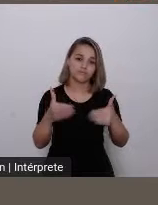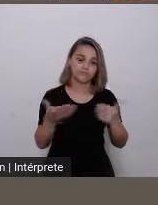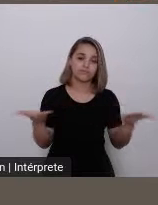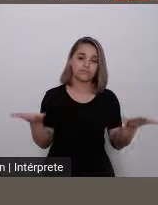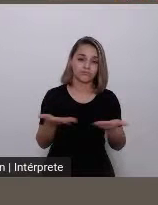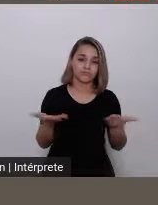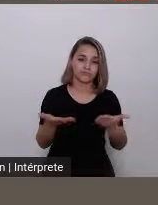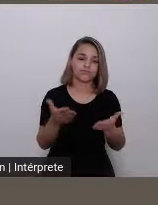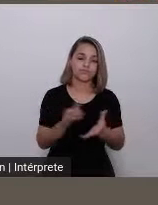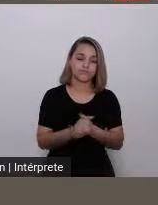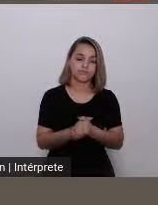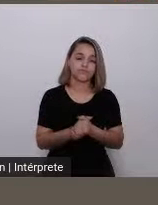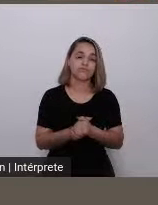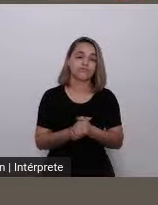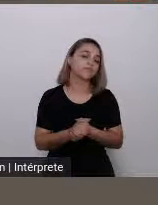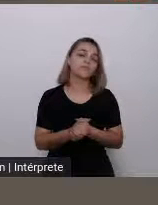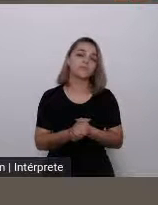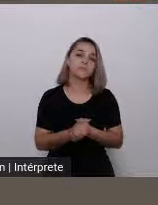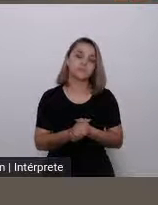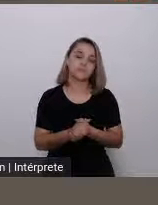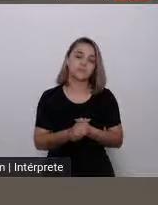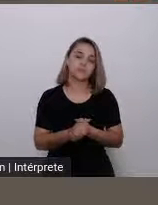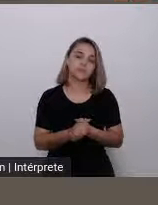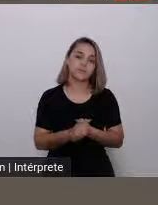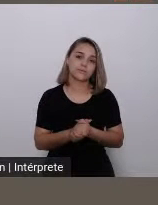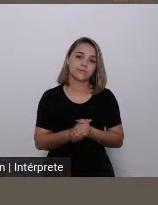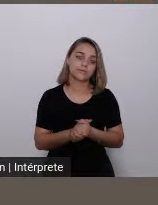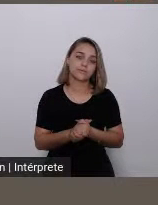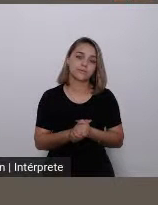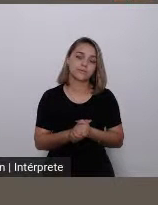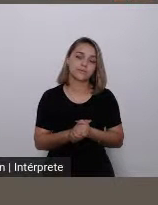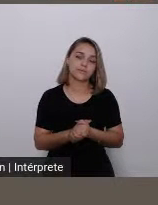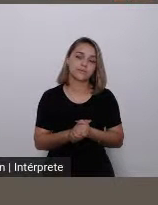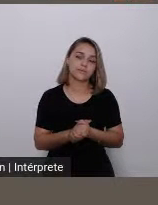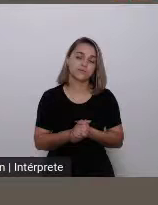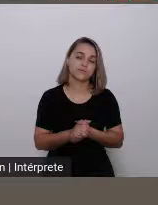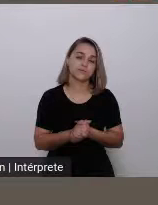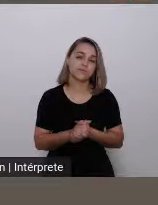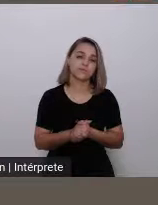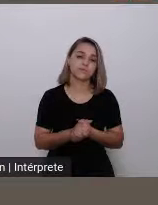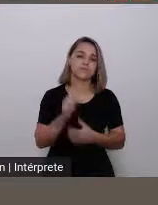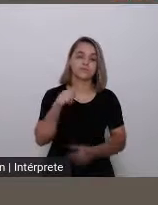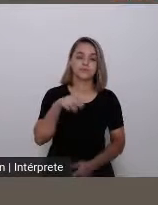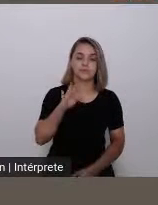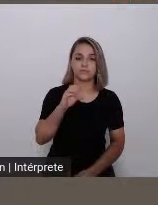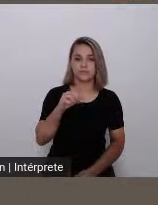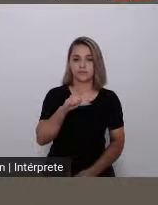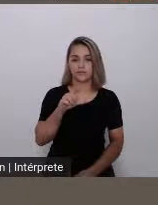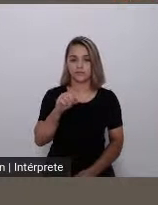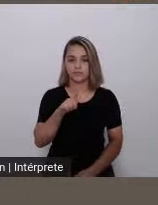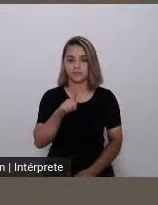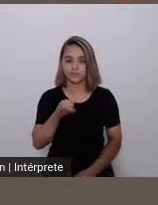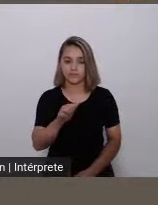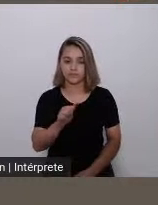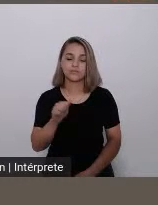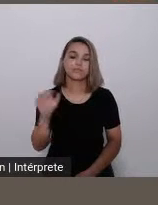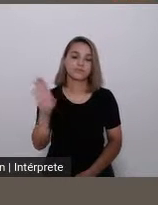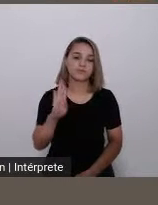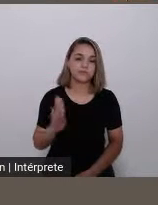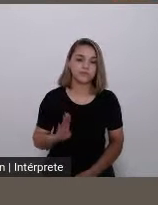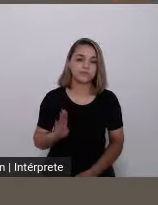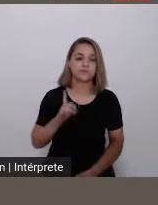para a planilha do. Então, essa aqui é a Antologia Brasil, a capi que vocês podem baixar no